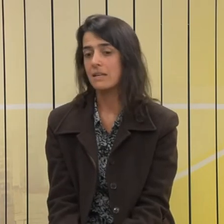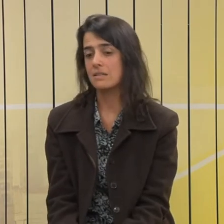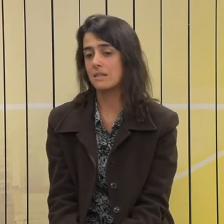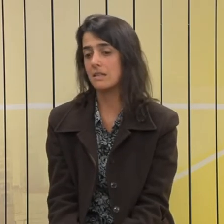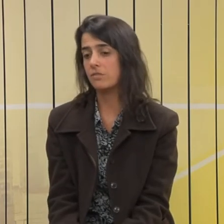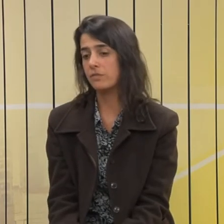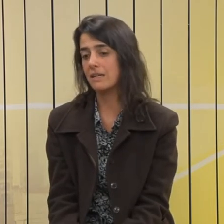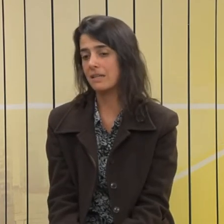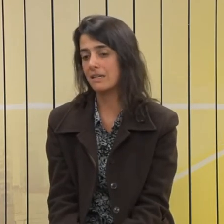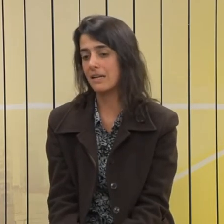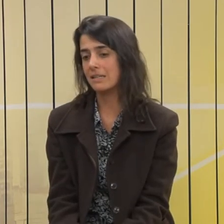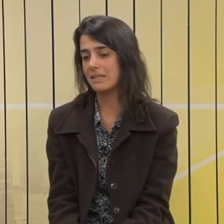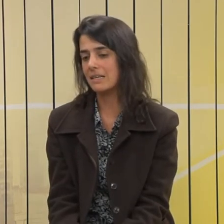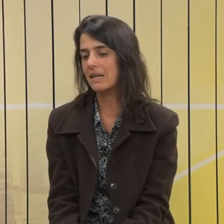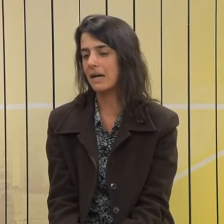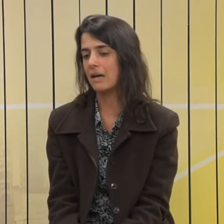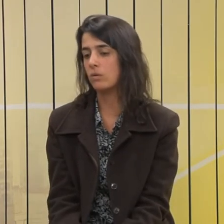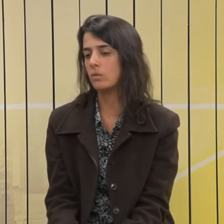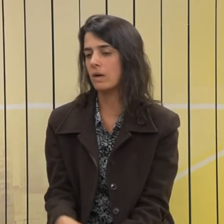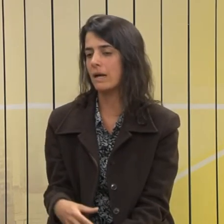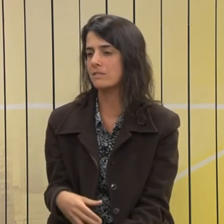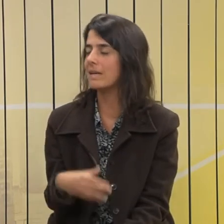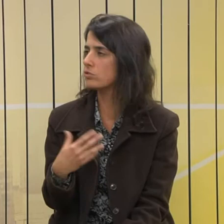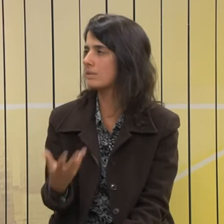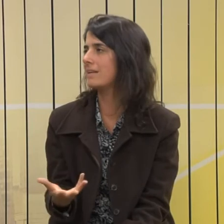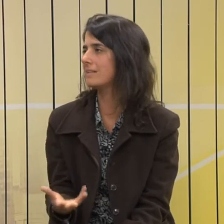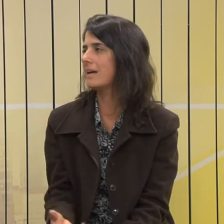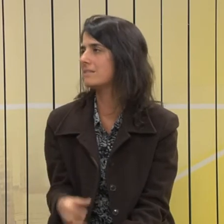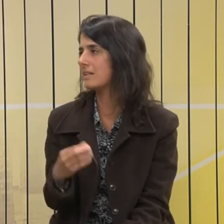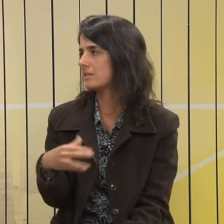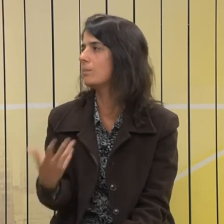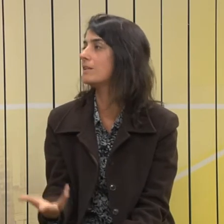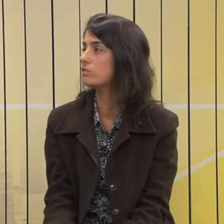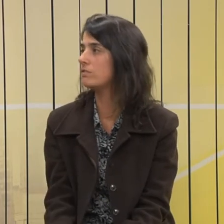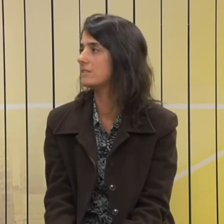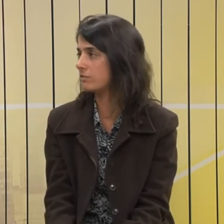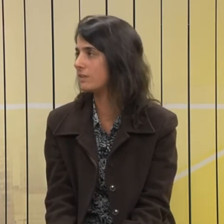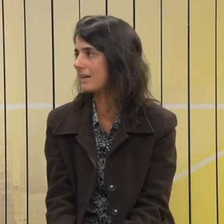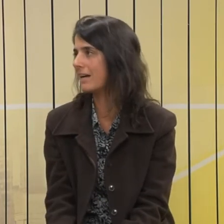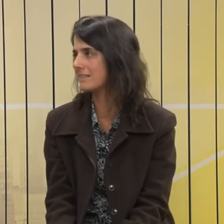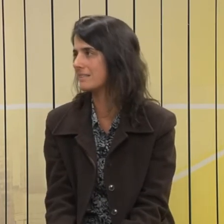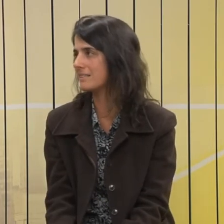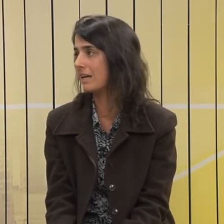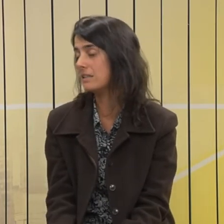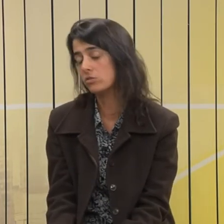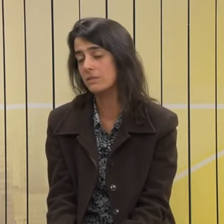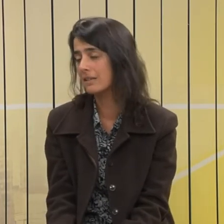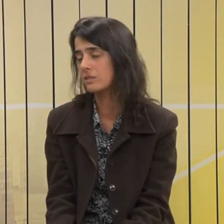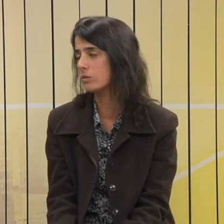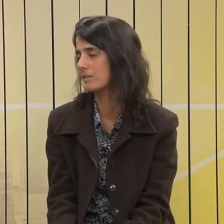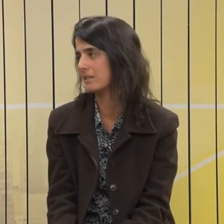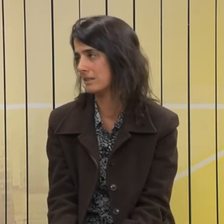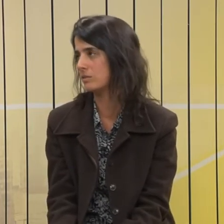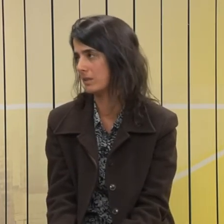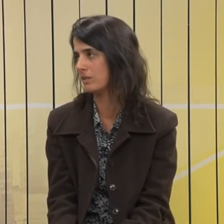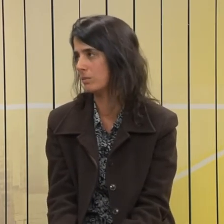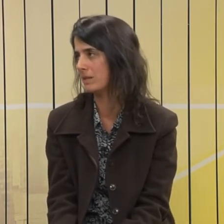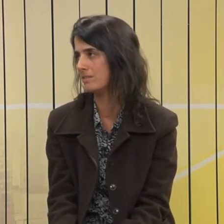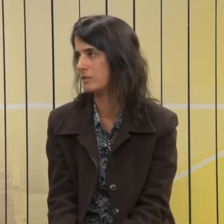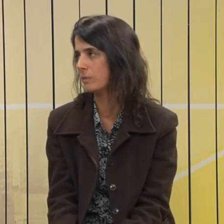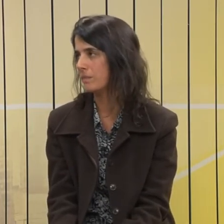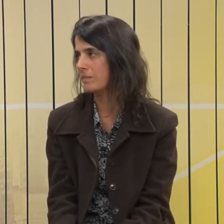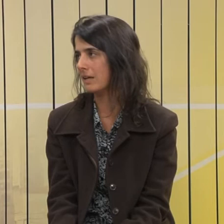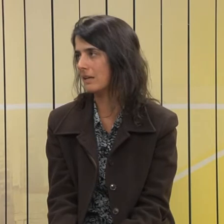que significa, né, que as nacionalidades elas são mais diversificadas, né? Isso está se constatando aqui